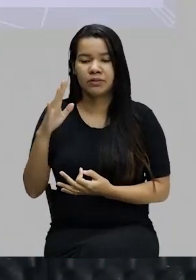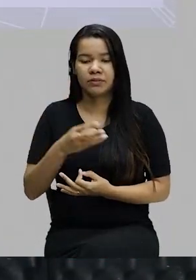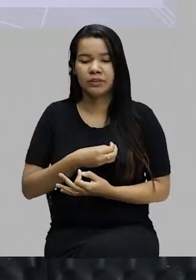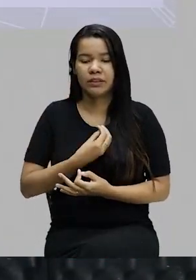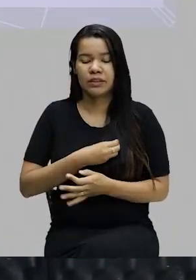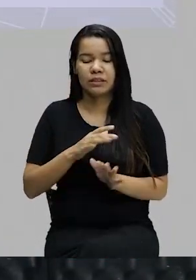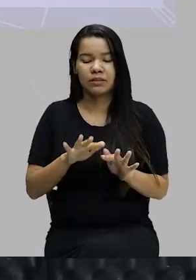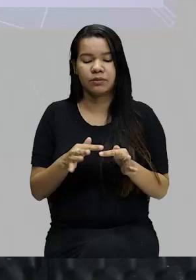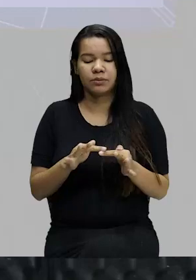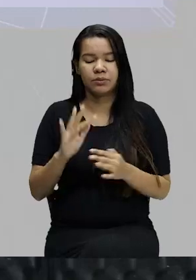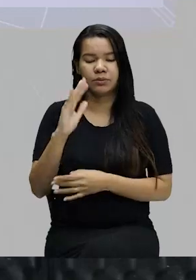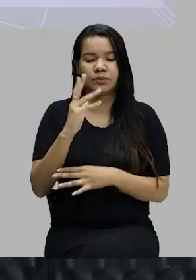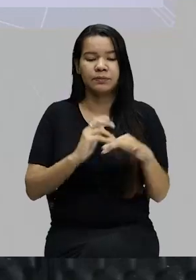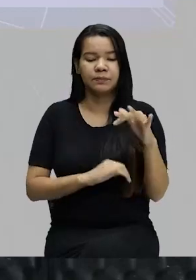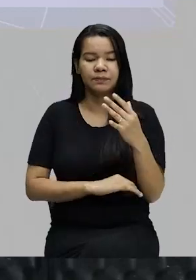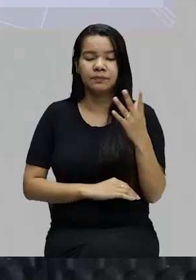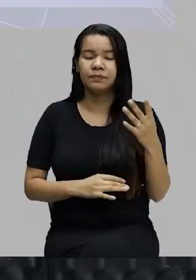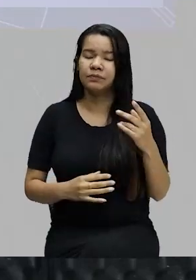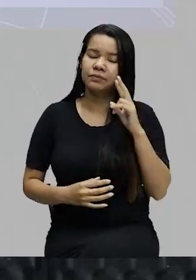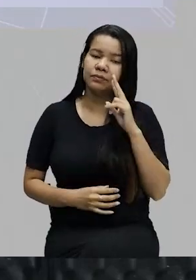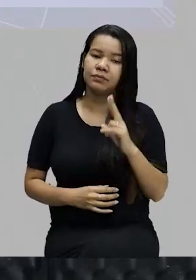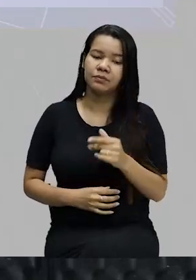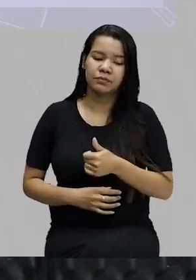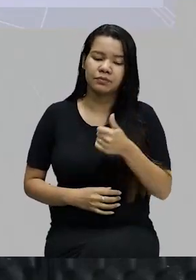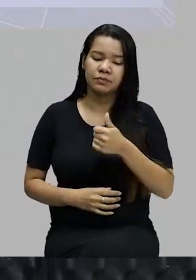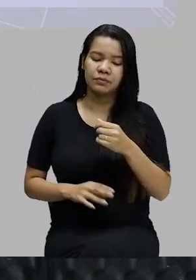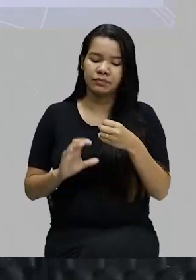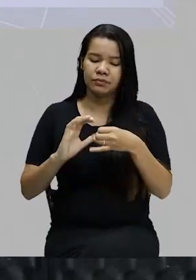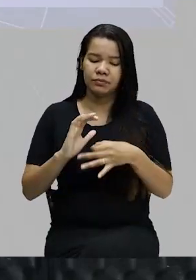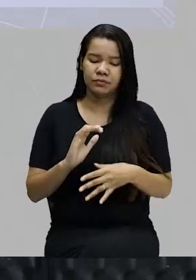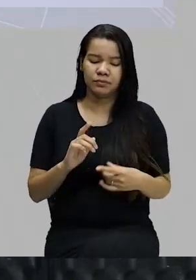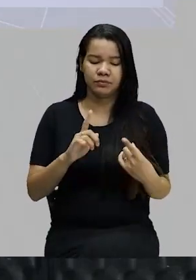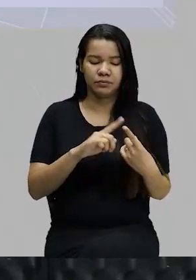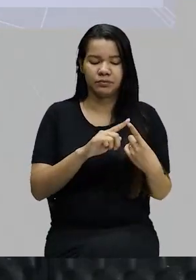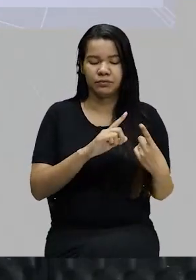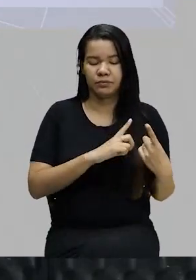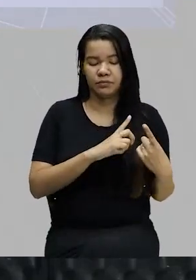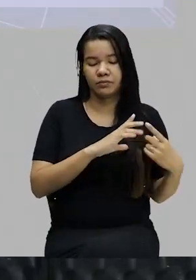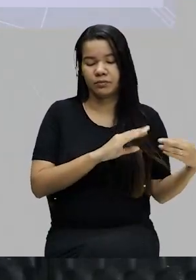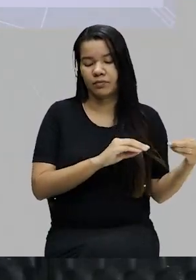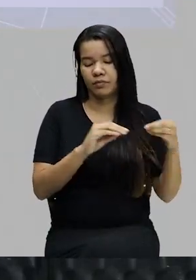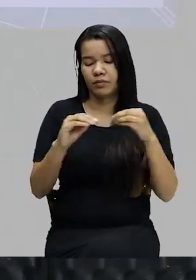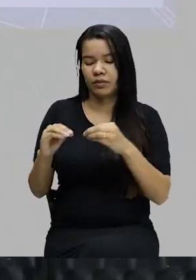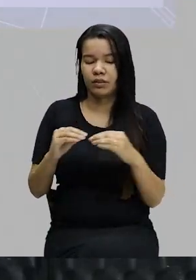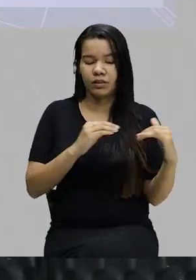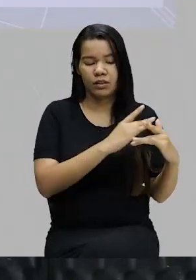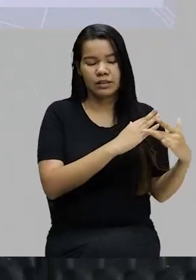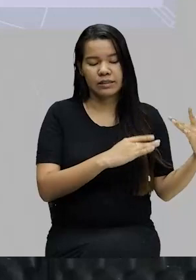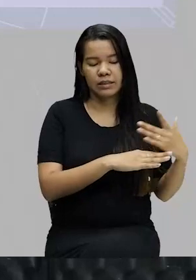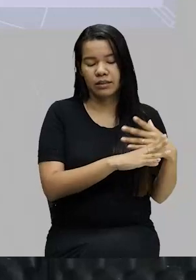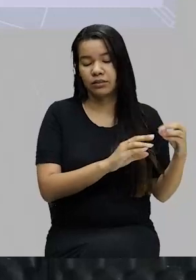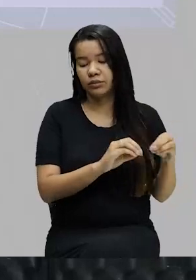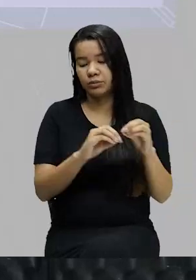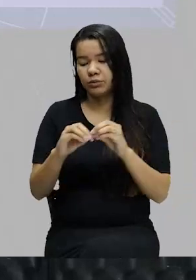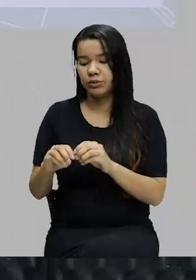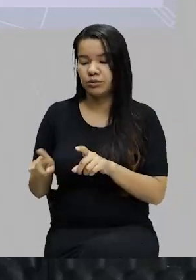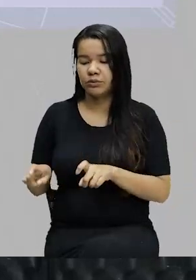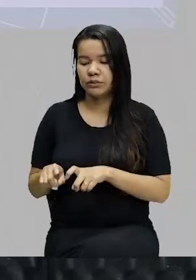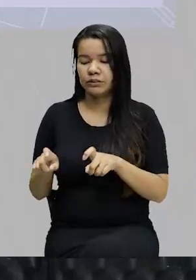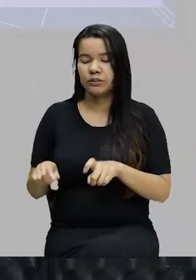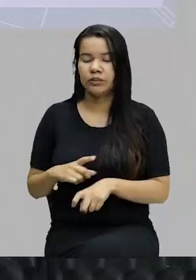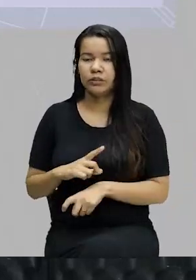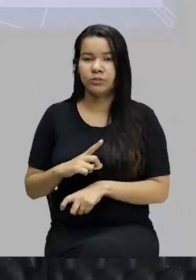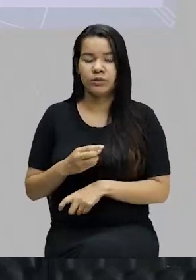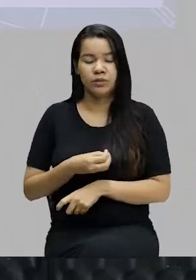campo. Então, observem aí nesses primeiros aspectos. Tinha a fuga da cidade para o campo, lá eles podiam ter uma